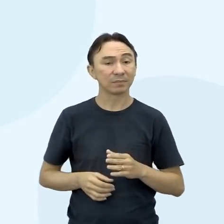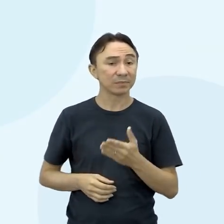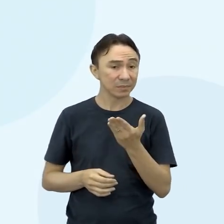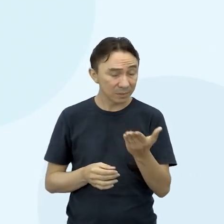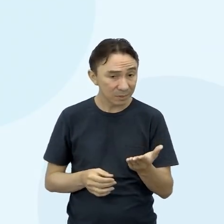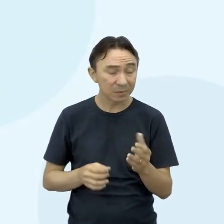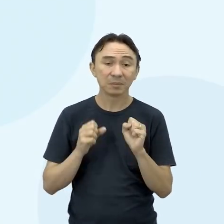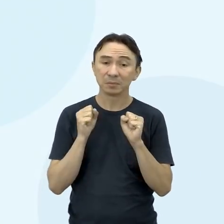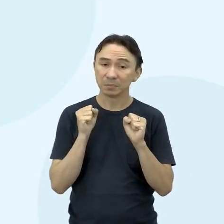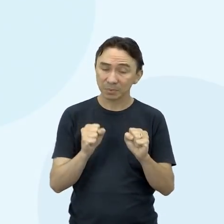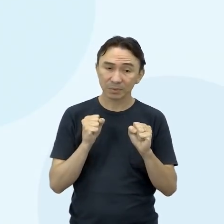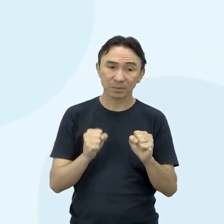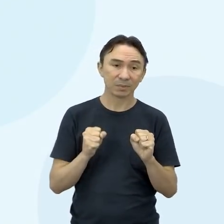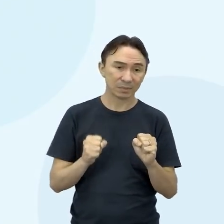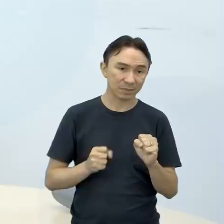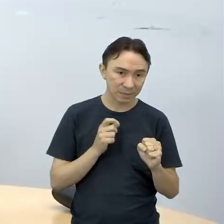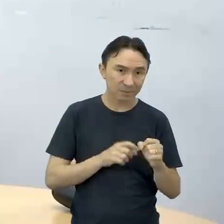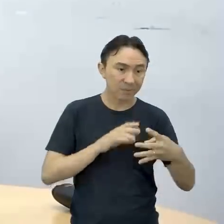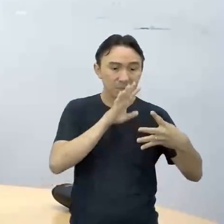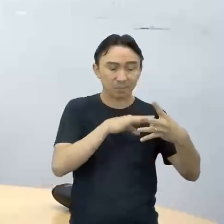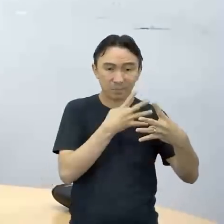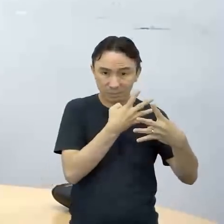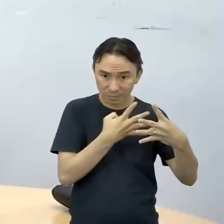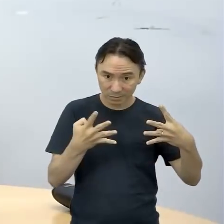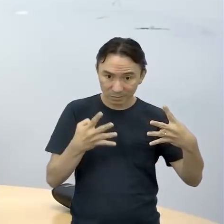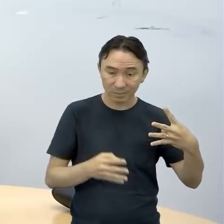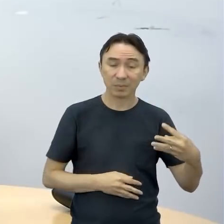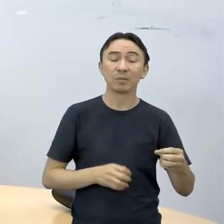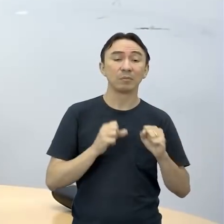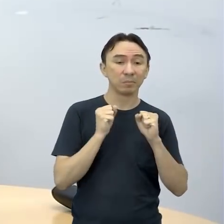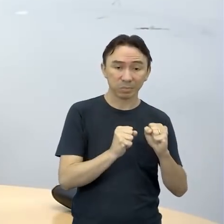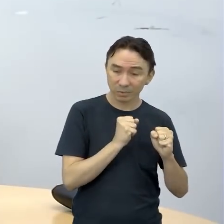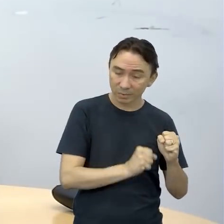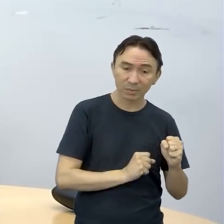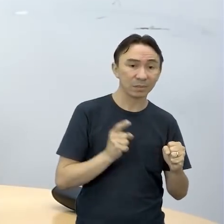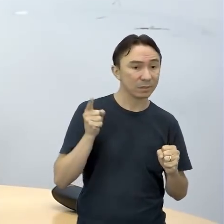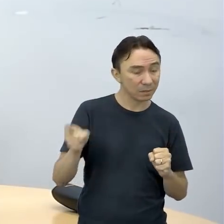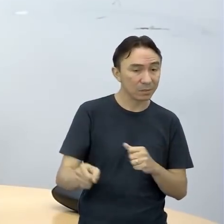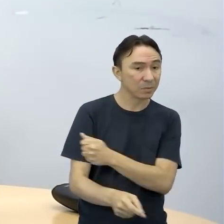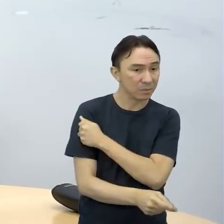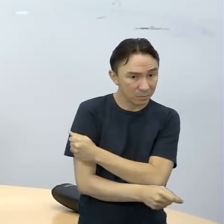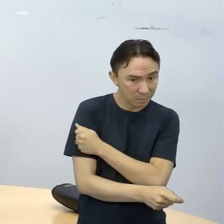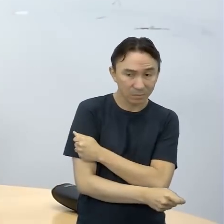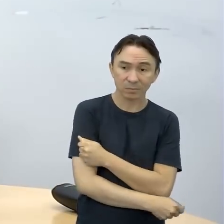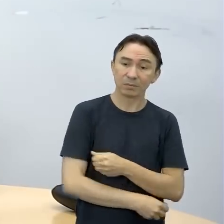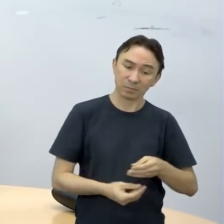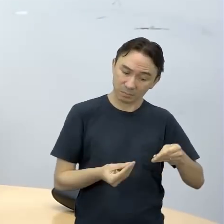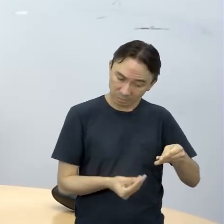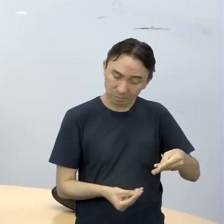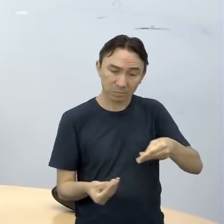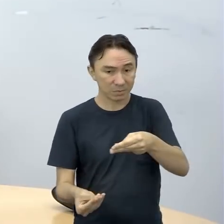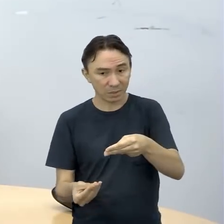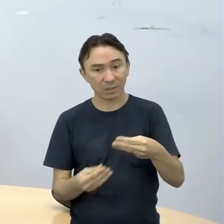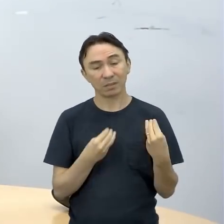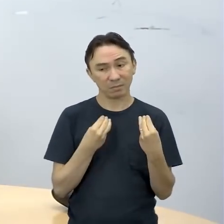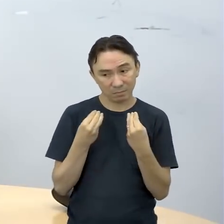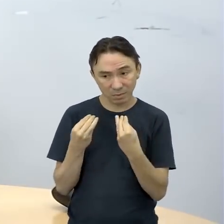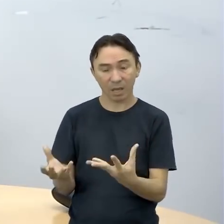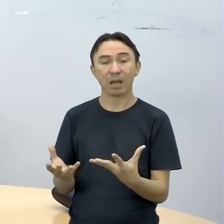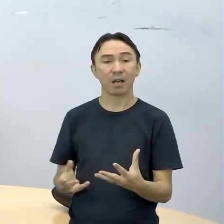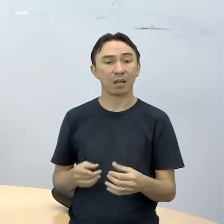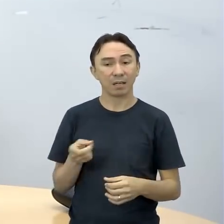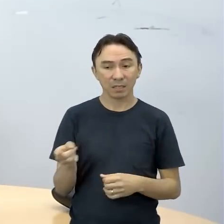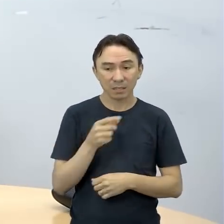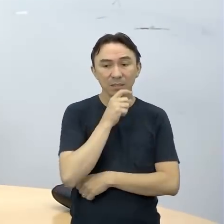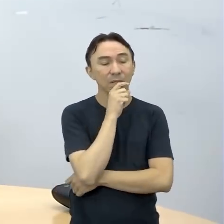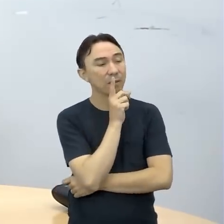quadro integrador, Exatamente, né, Marcos? sim. Porque quando eles olham, eles também vão ter uma visão ampla de como isso está integrando e de